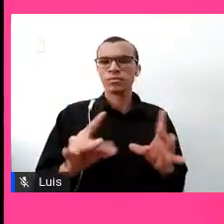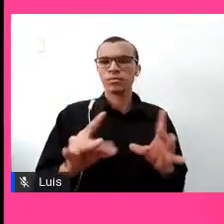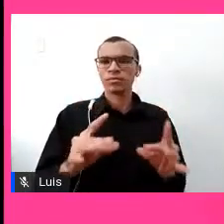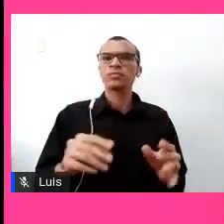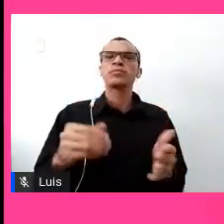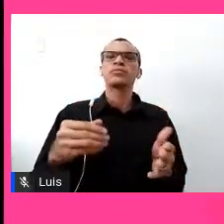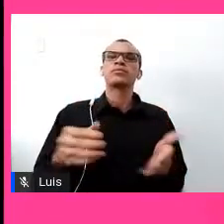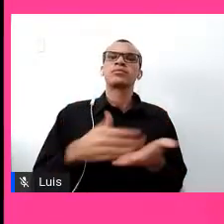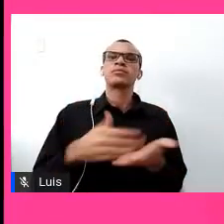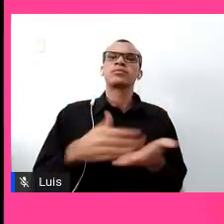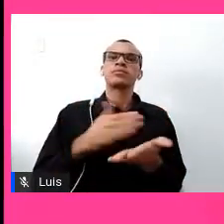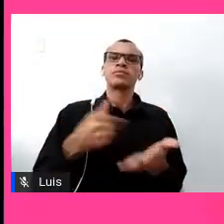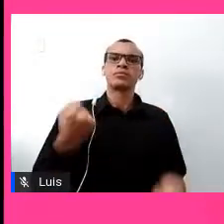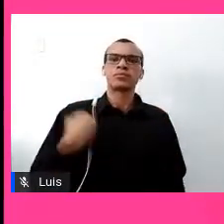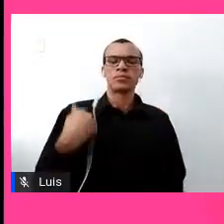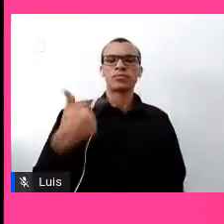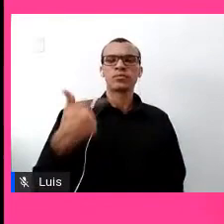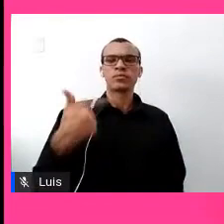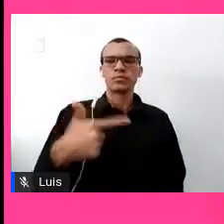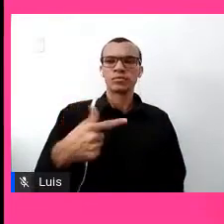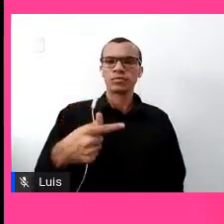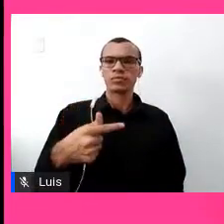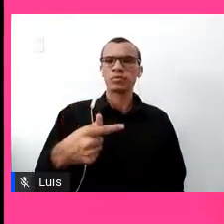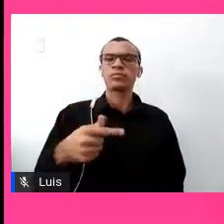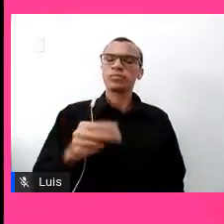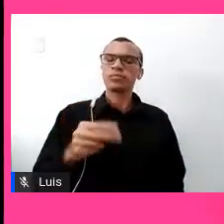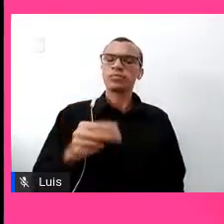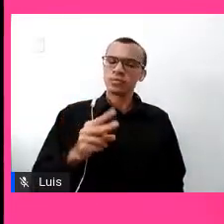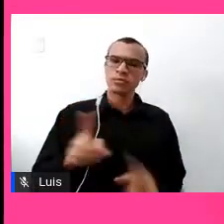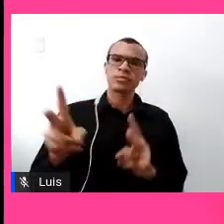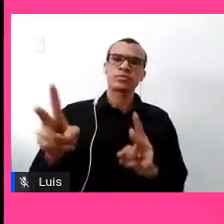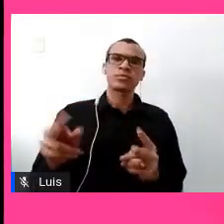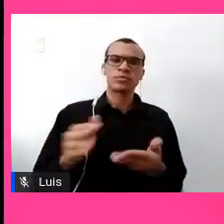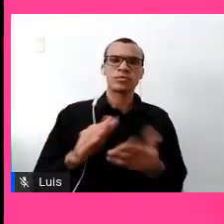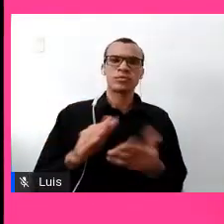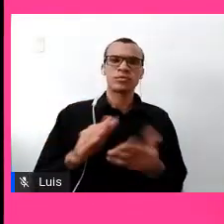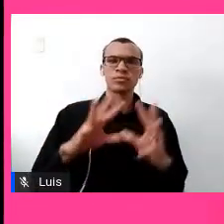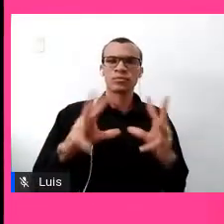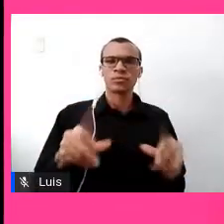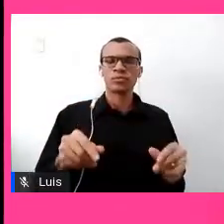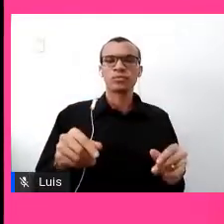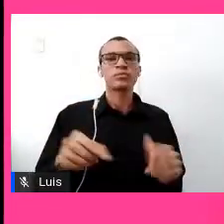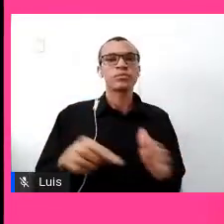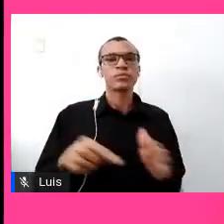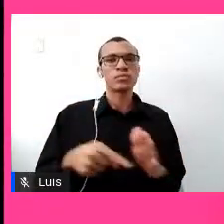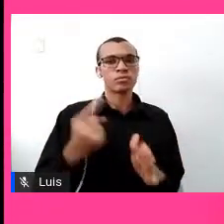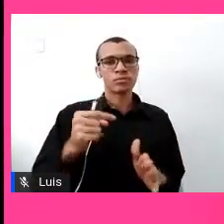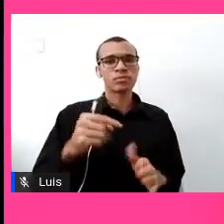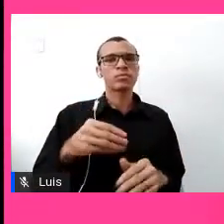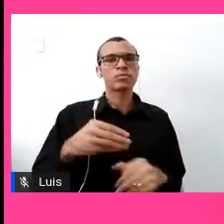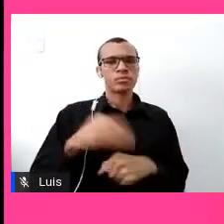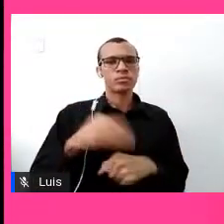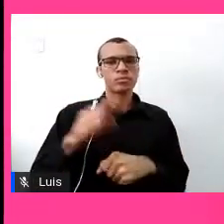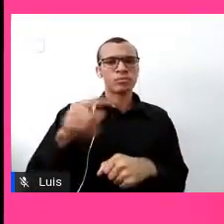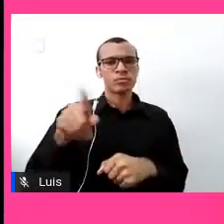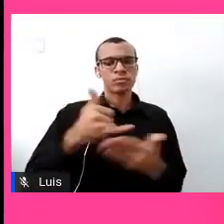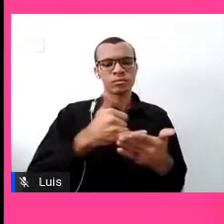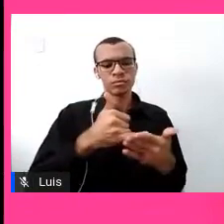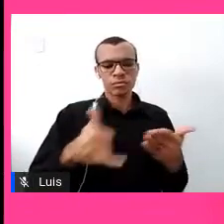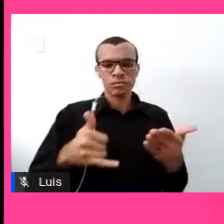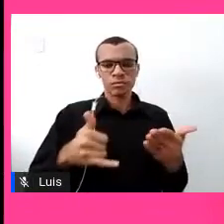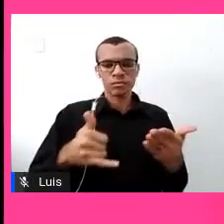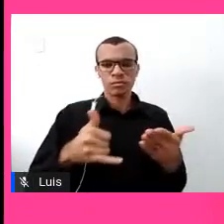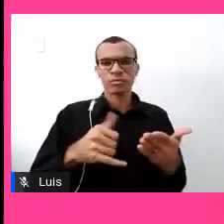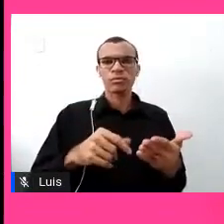a continuidade do objeto. Então, a primeira coisa que eu recomendo é fazer esse risco, delimitando